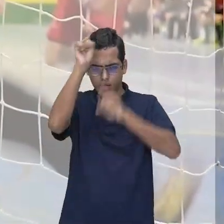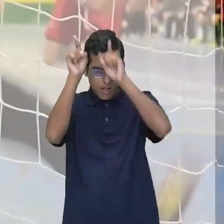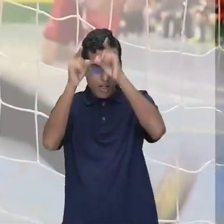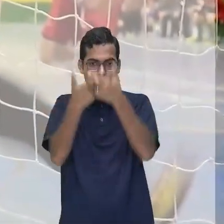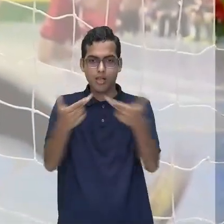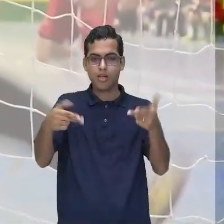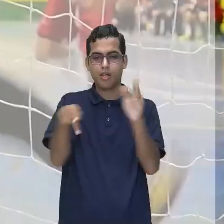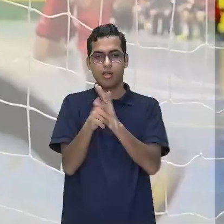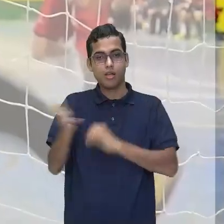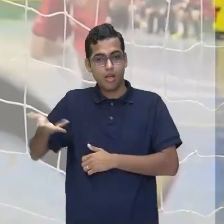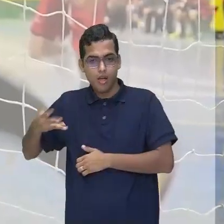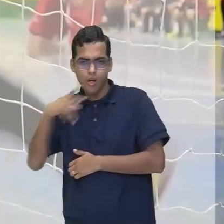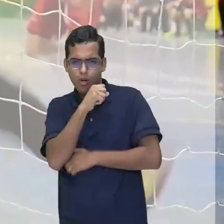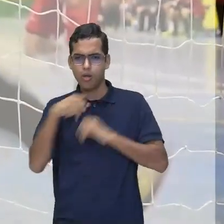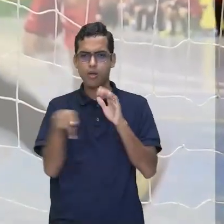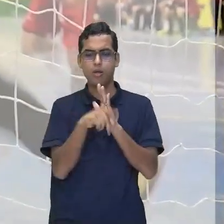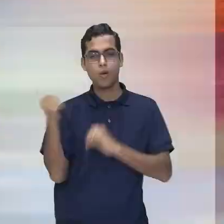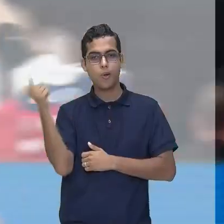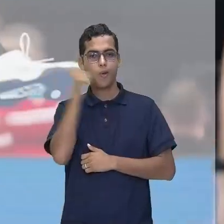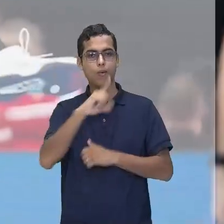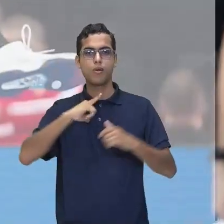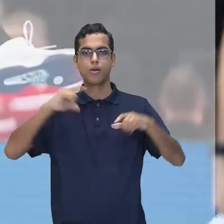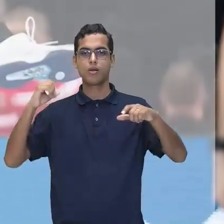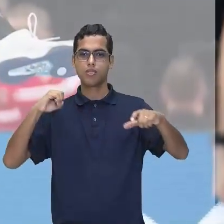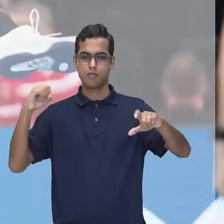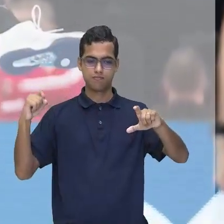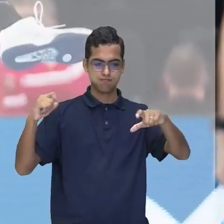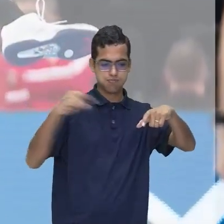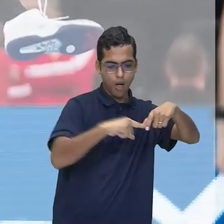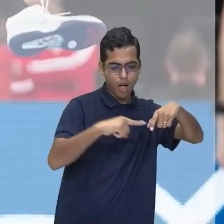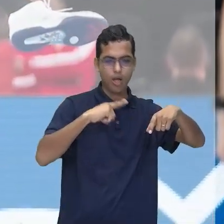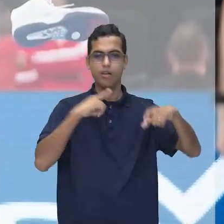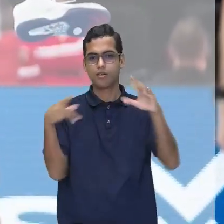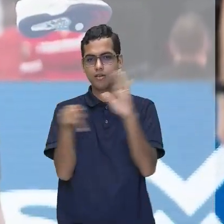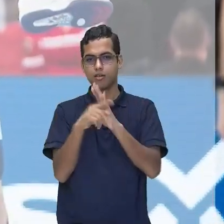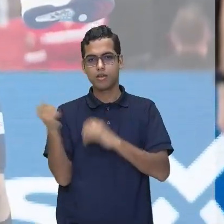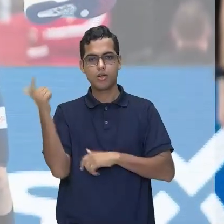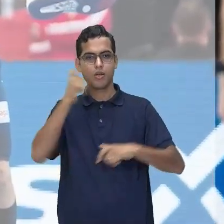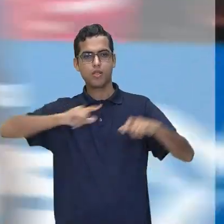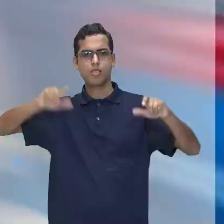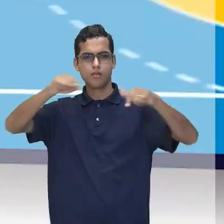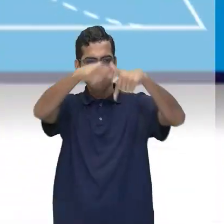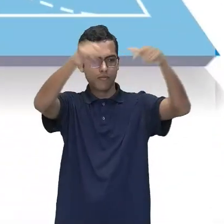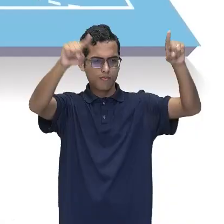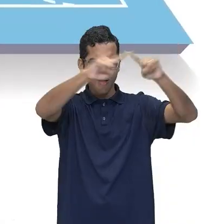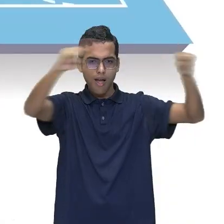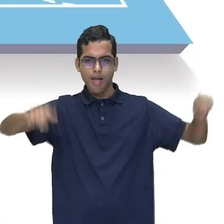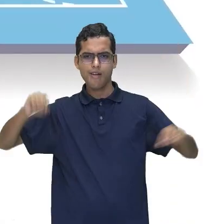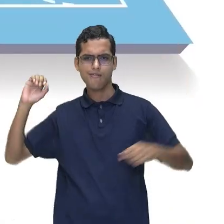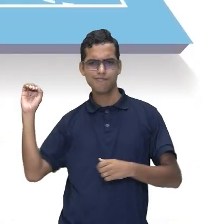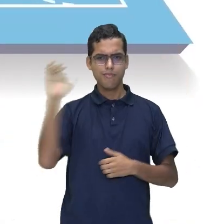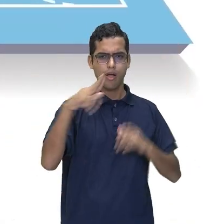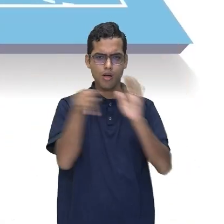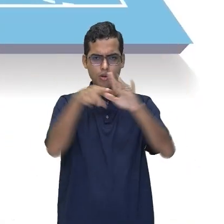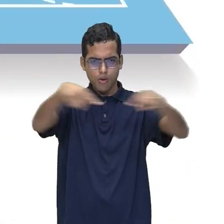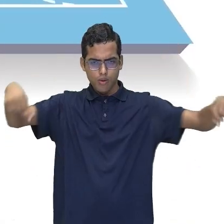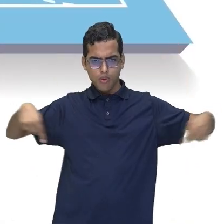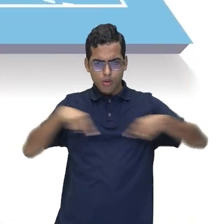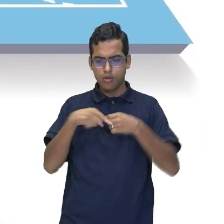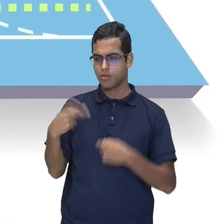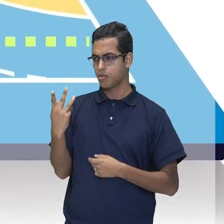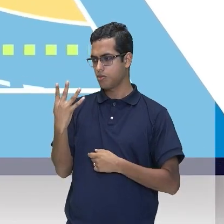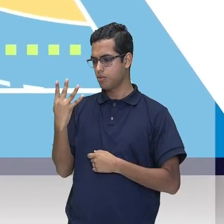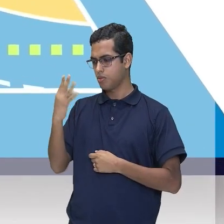objetivo de marcar mais gols que o time adversário, arremessando a bola contra uma meta. A quadra, de 40 metros por